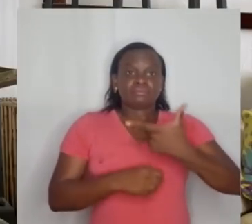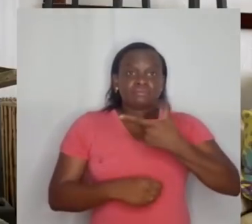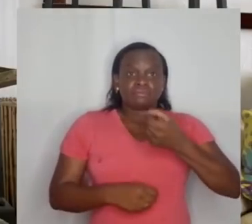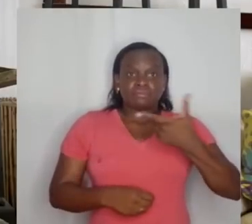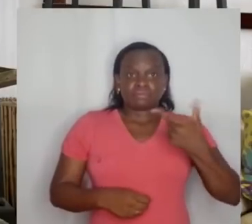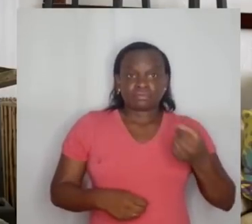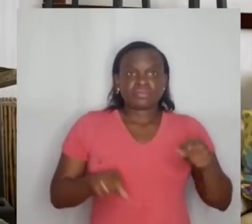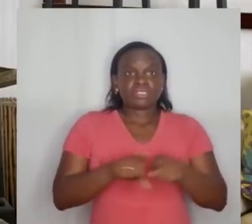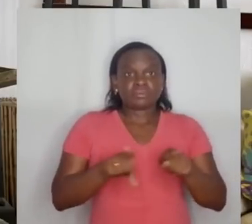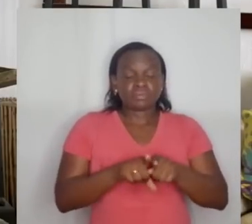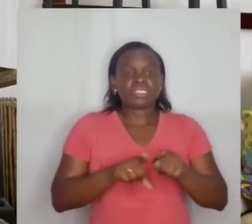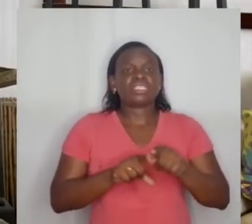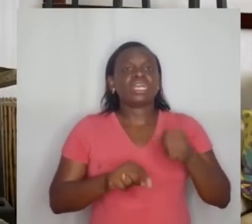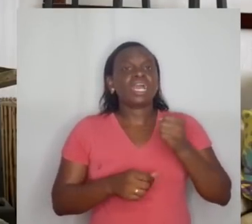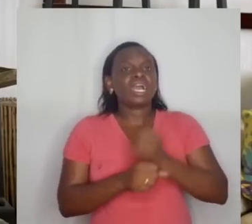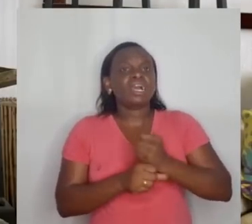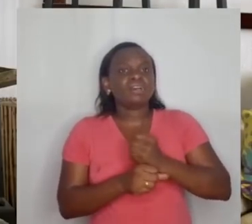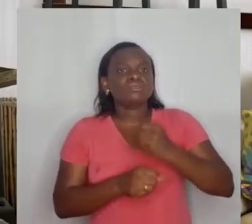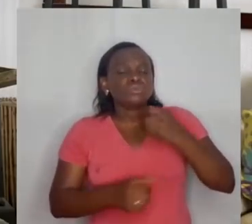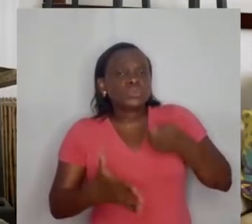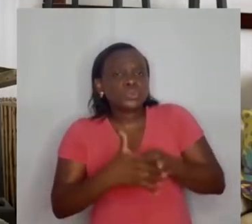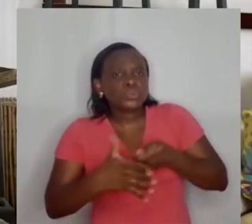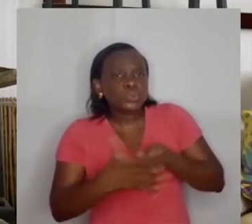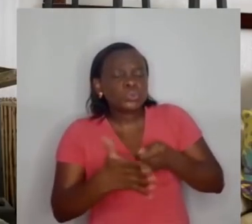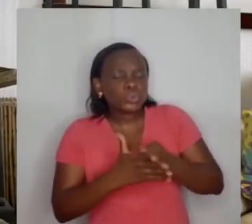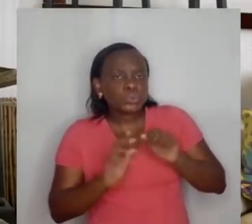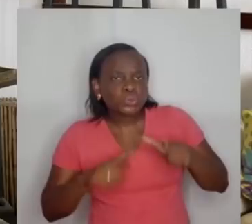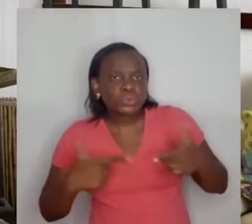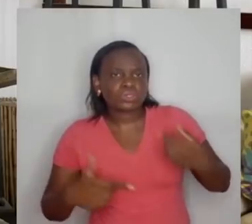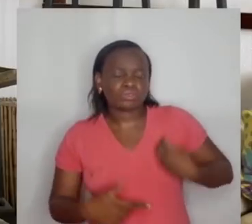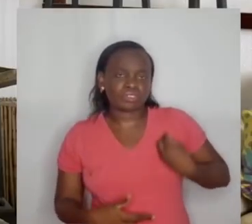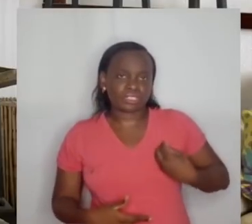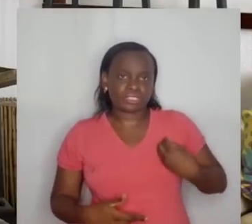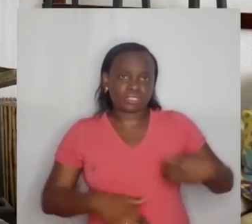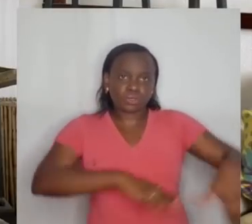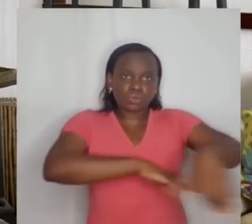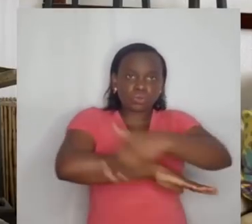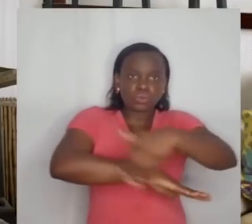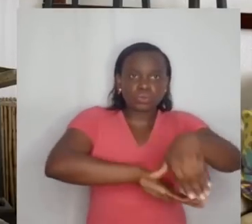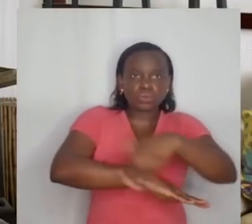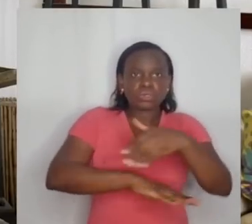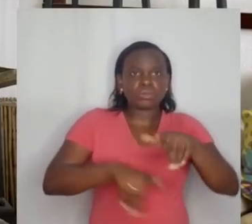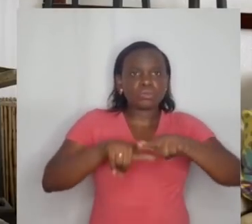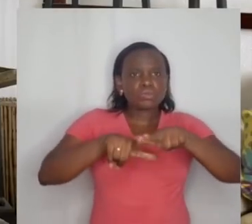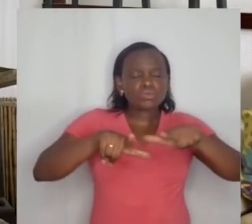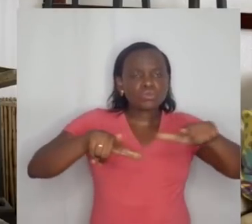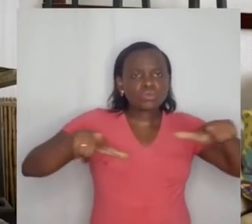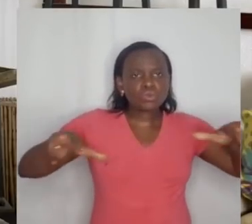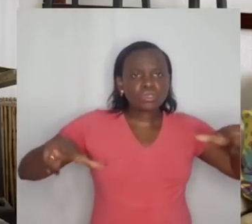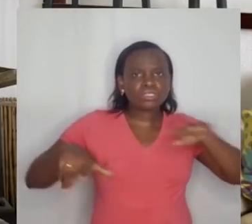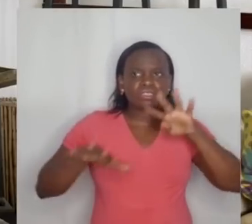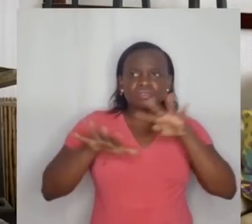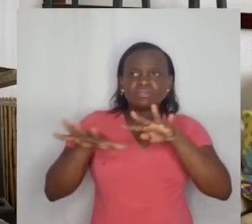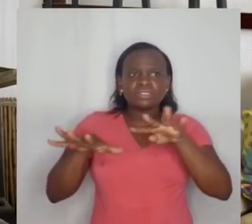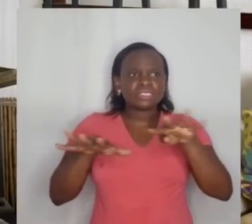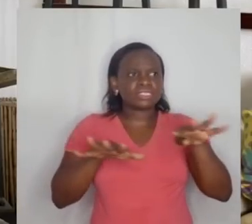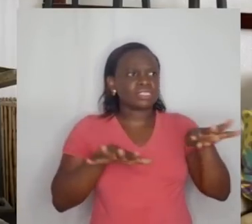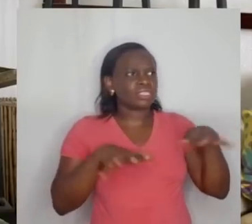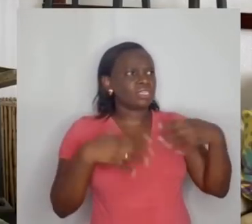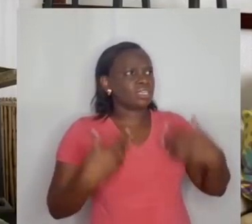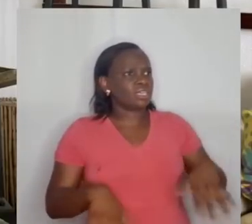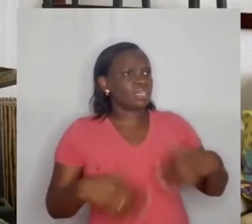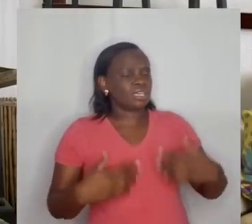2020 é também um ano de luta pela vida. Em meio às ruas vazias, assistimos